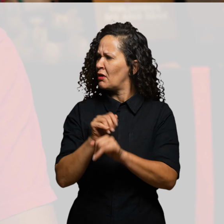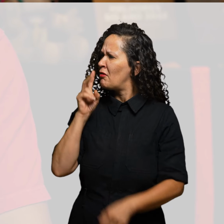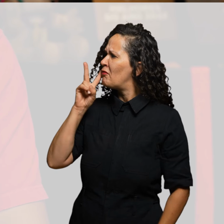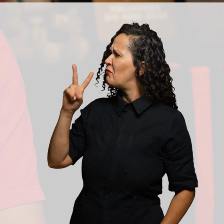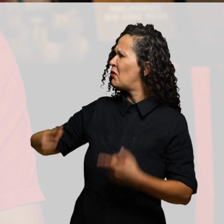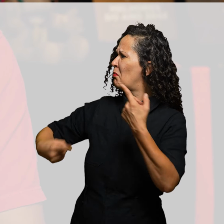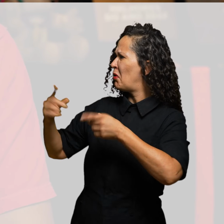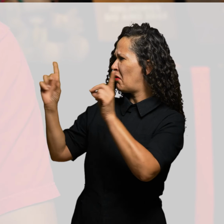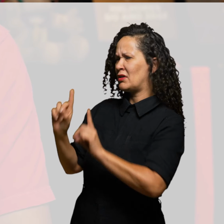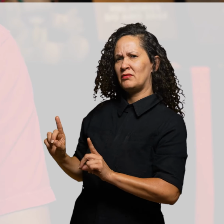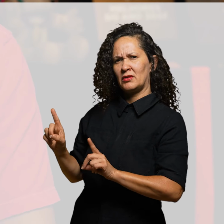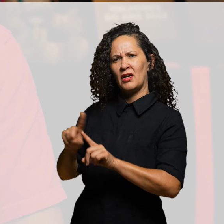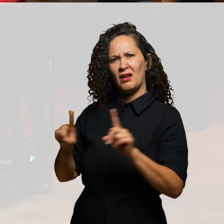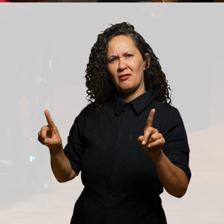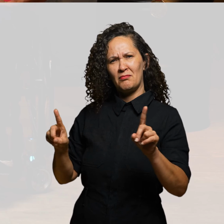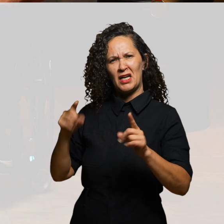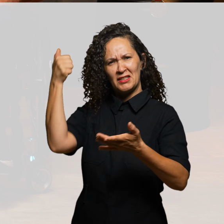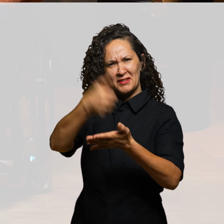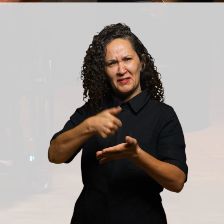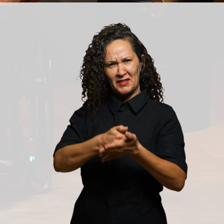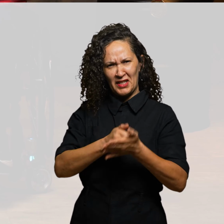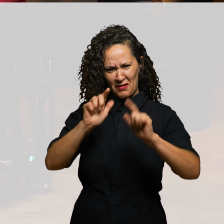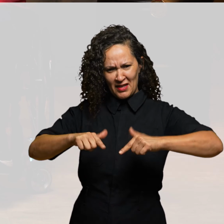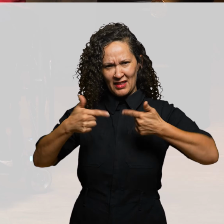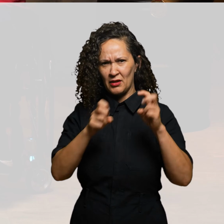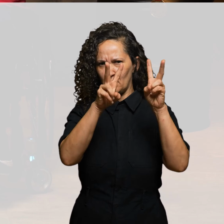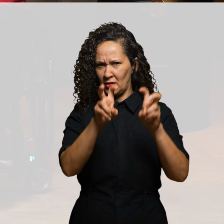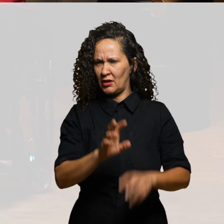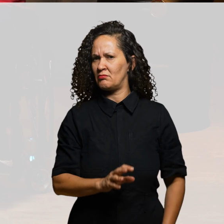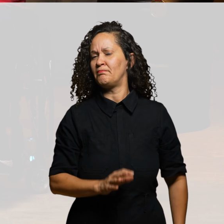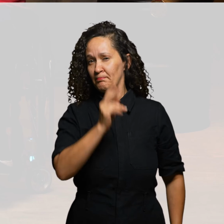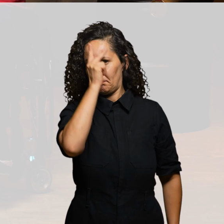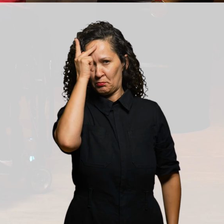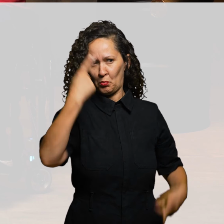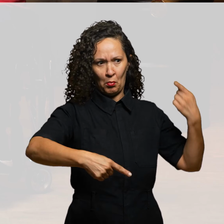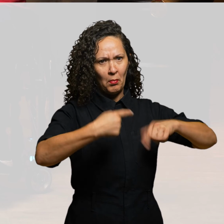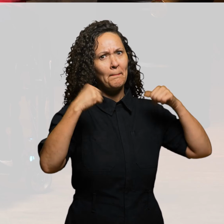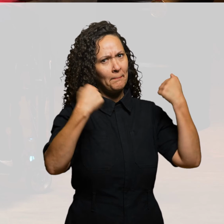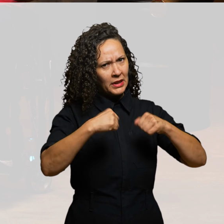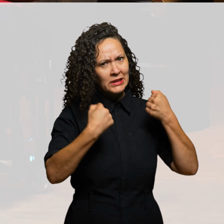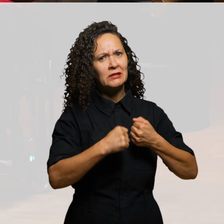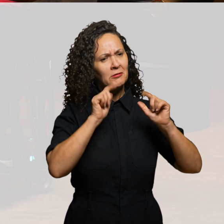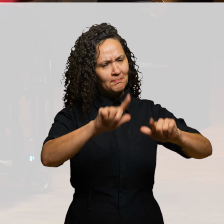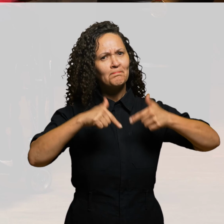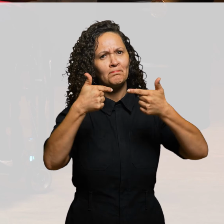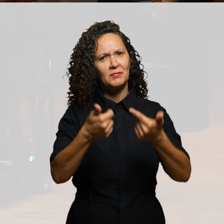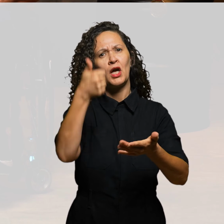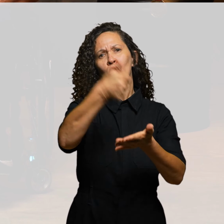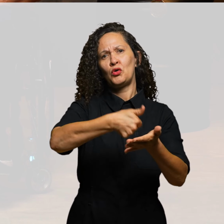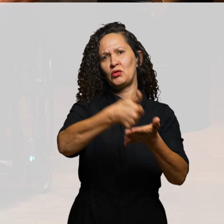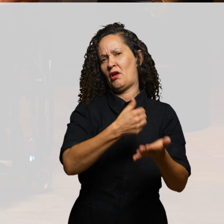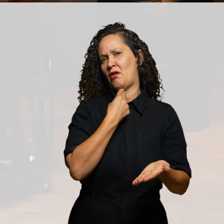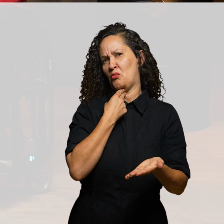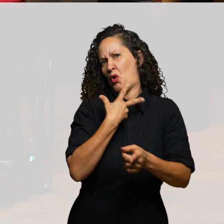político com deficiência, mas não é um militante da causa. Gente, o que está na política necessariamente está militando na causa. Não tem para